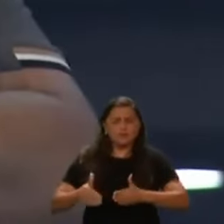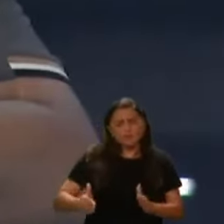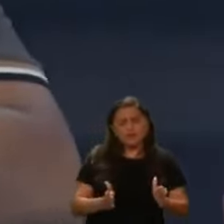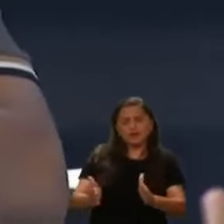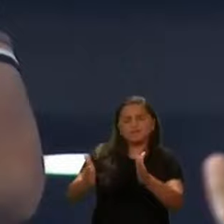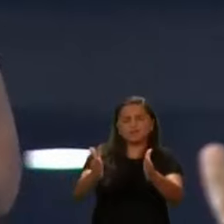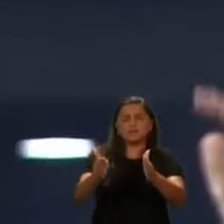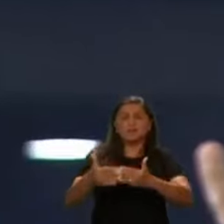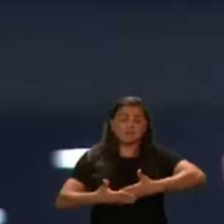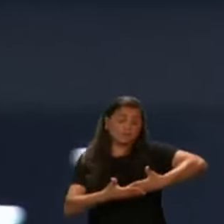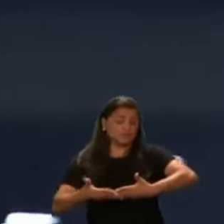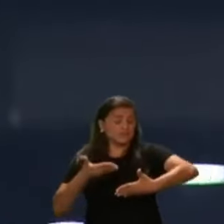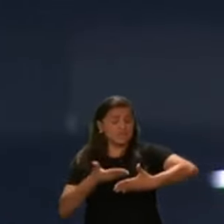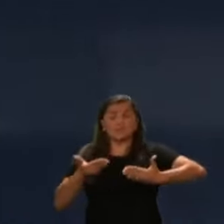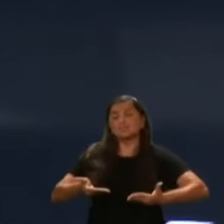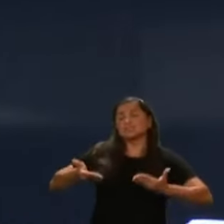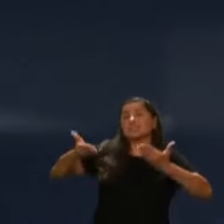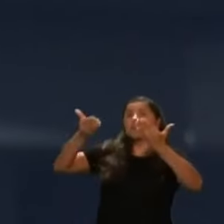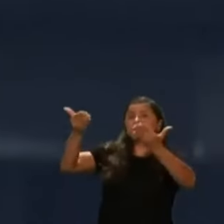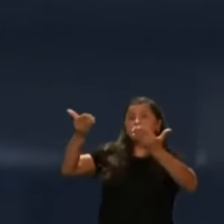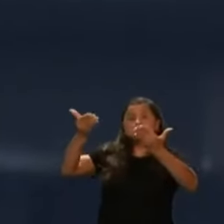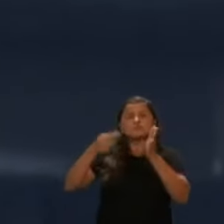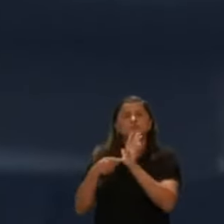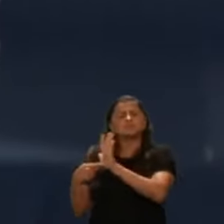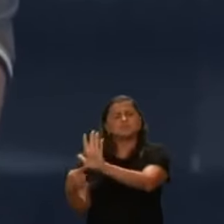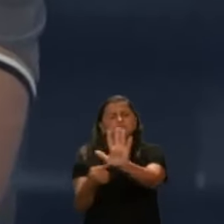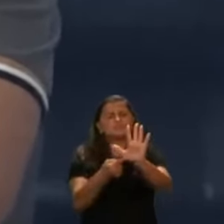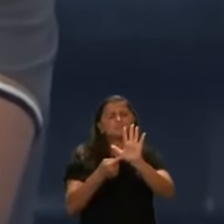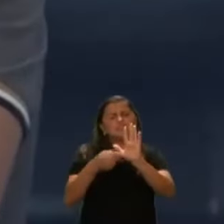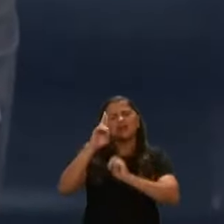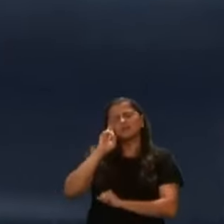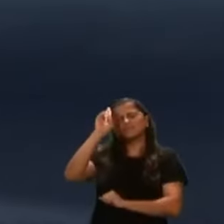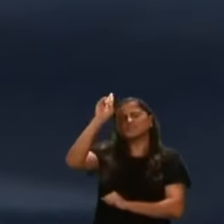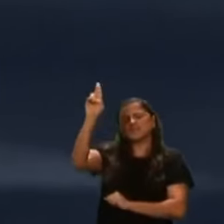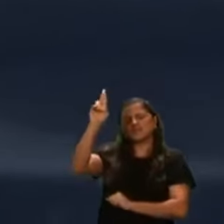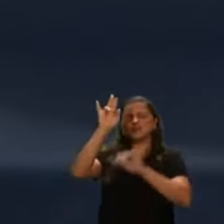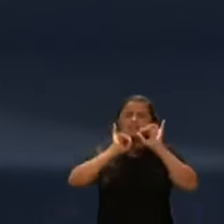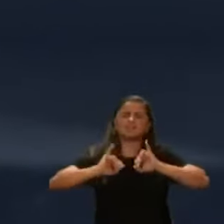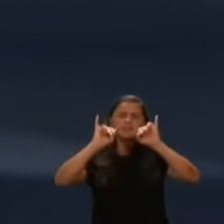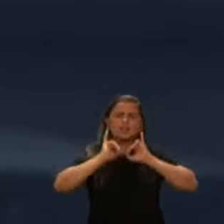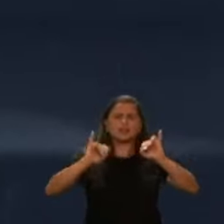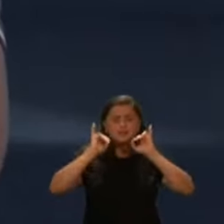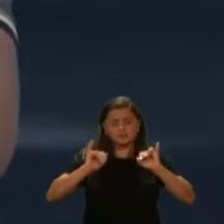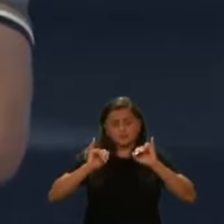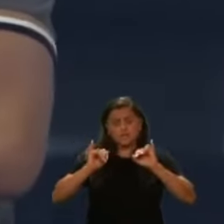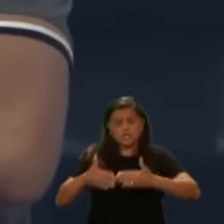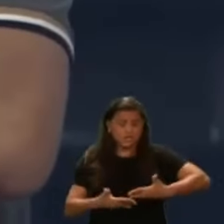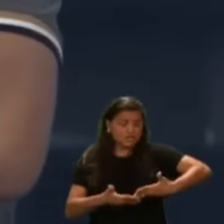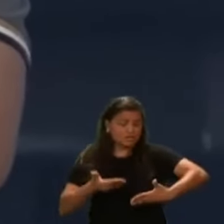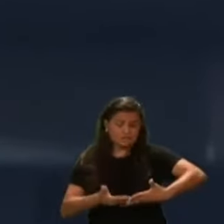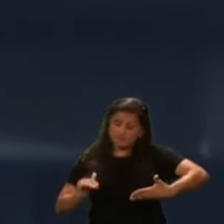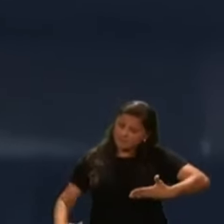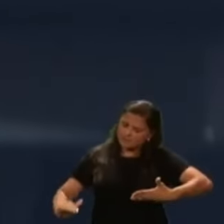nós consagramos você nesse altar. Apresentamos você ao Senhor. E declaramos que você vai crescer não apenas